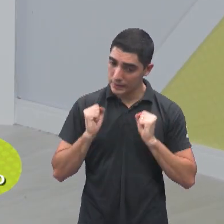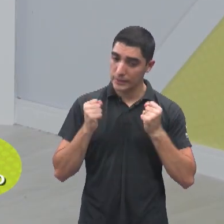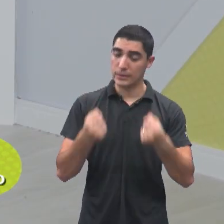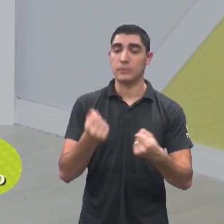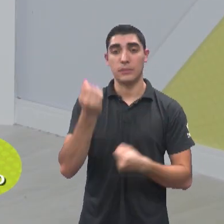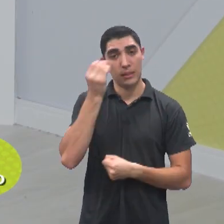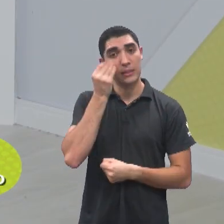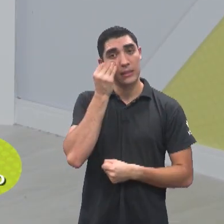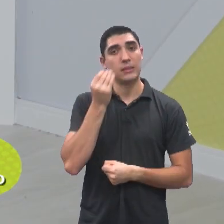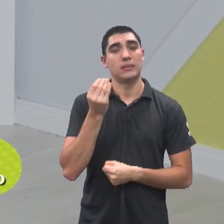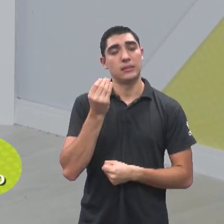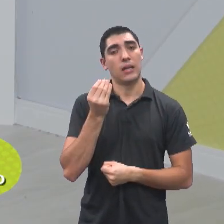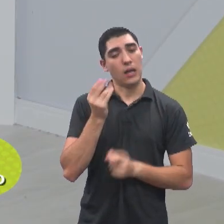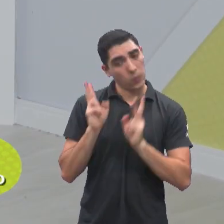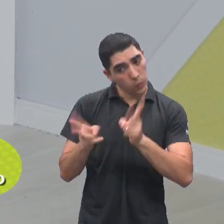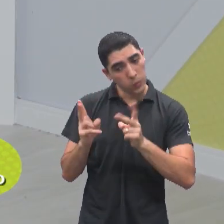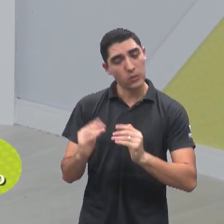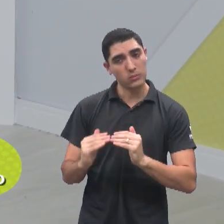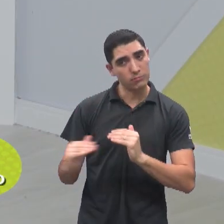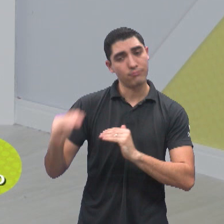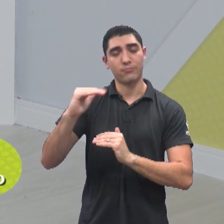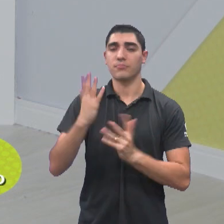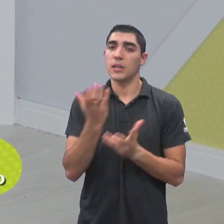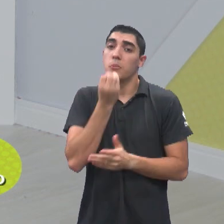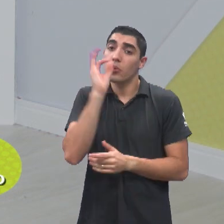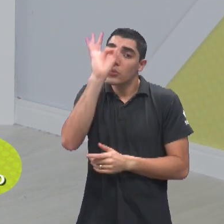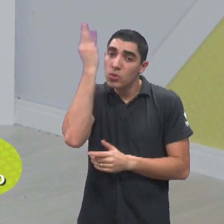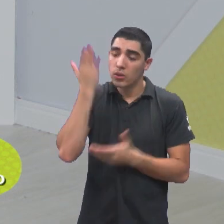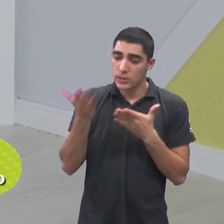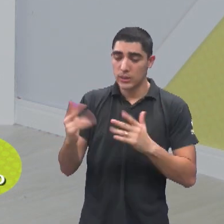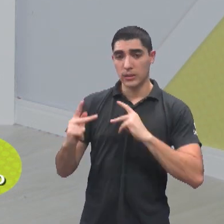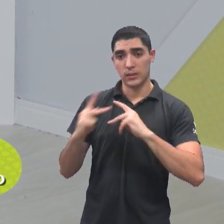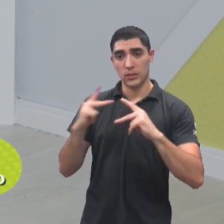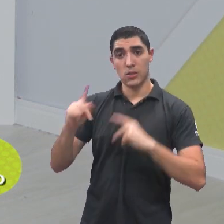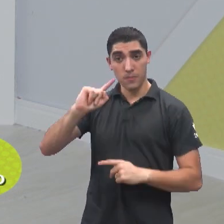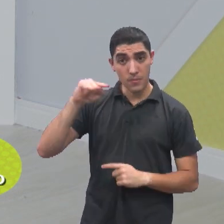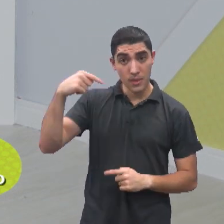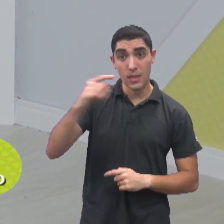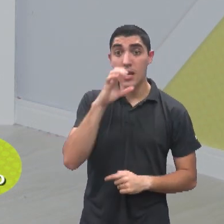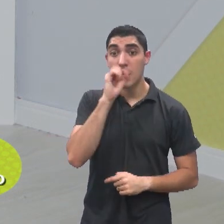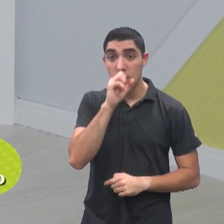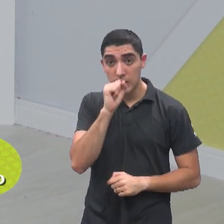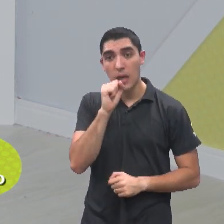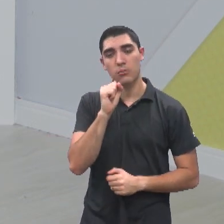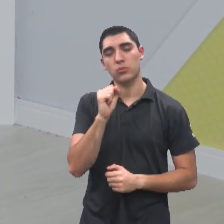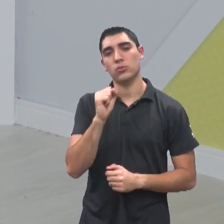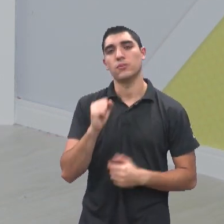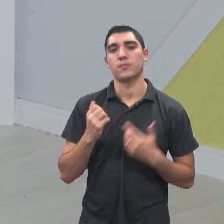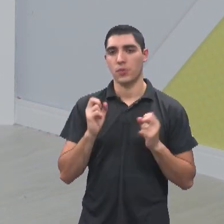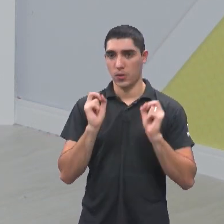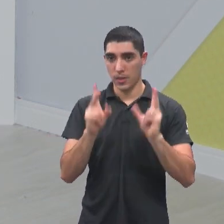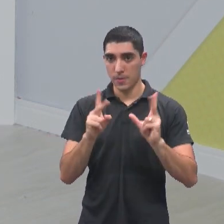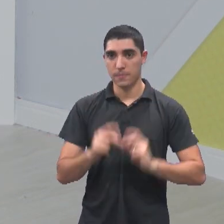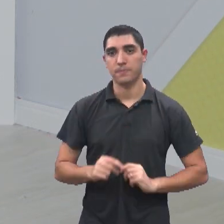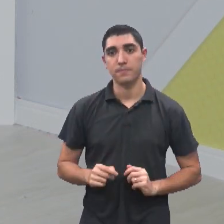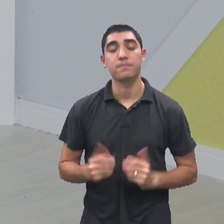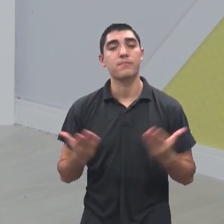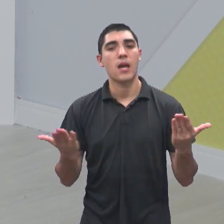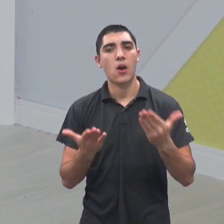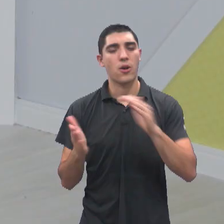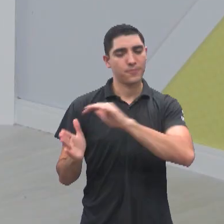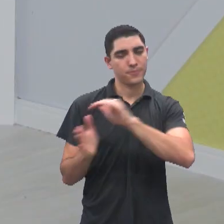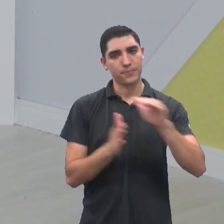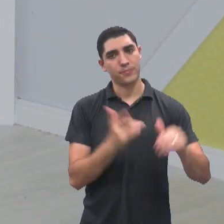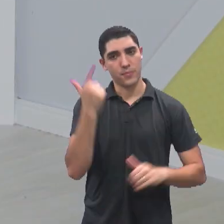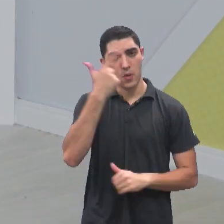reabilitação. Repito, sucesso para o São José próximo sábado contra o Avaí Kinderman, 2 jogos seguidos fora de casa, tá certo? Brunão, para a gente fechar esse primeiro bloco,